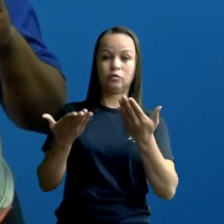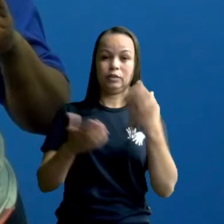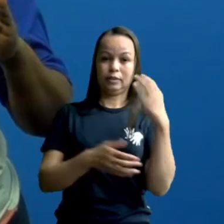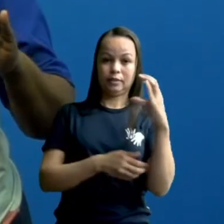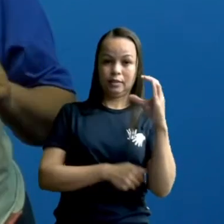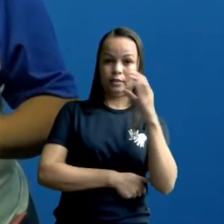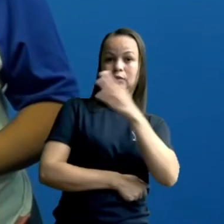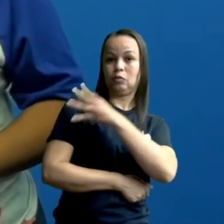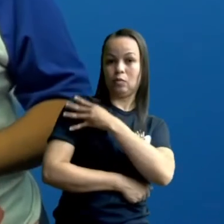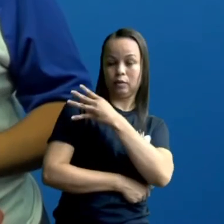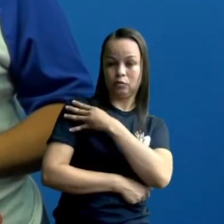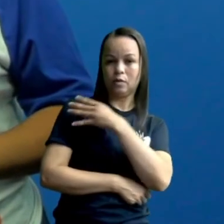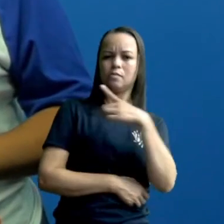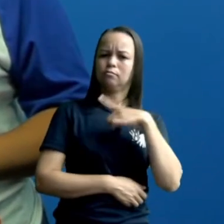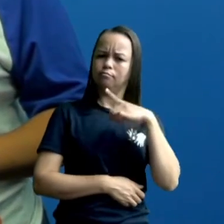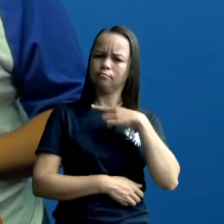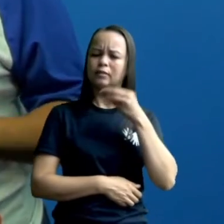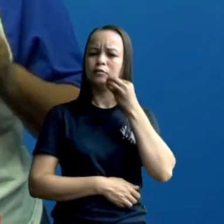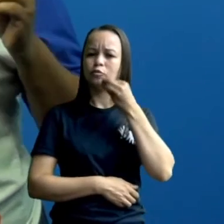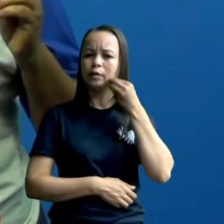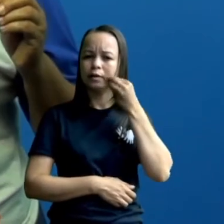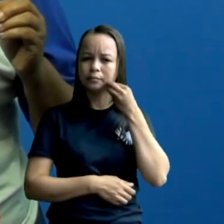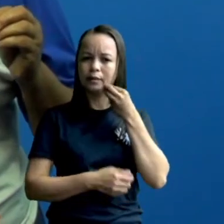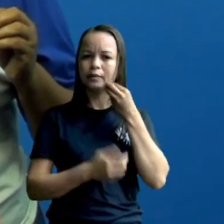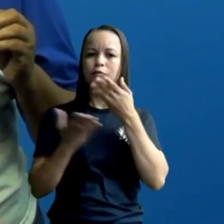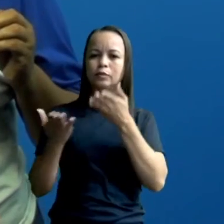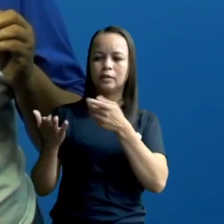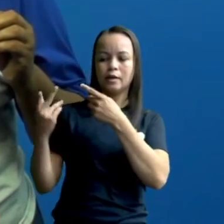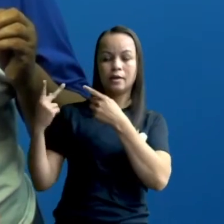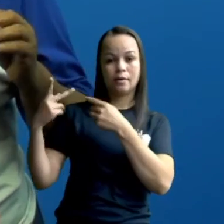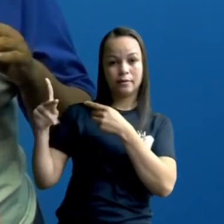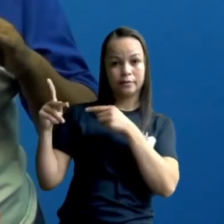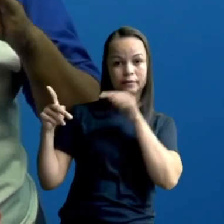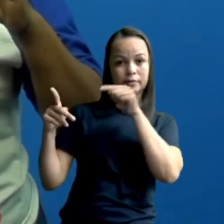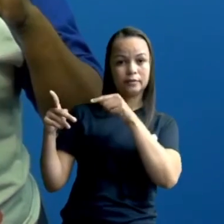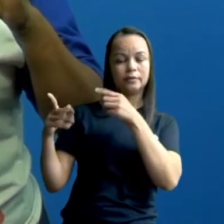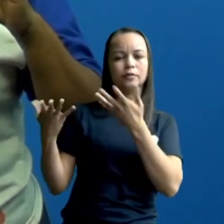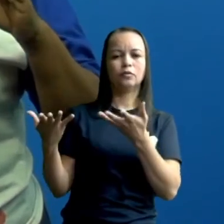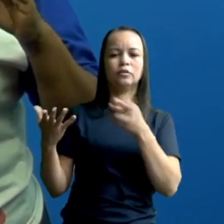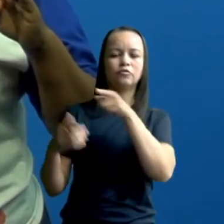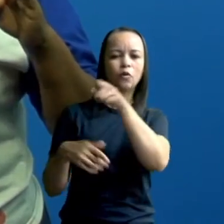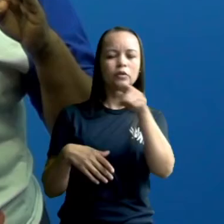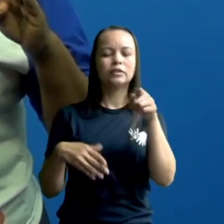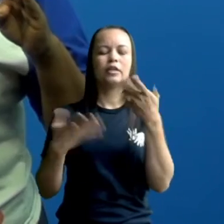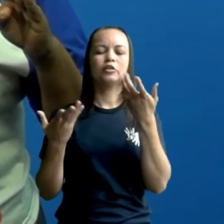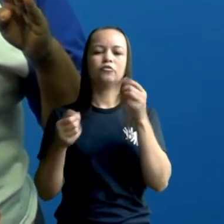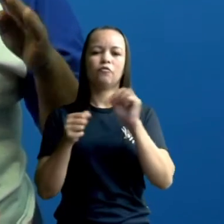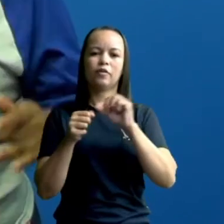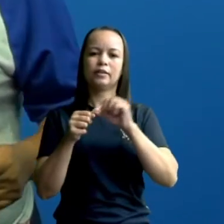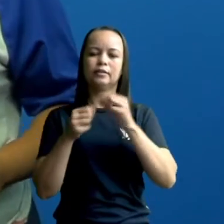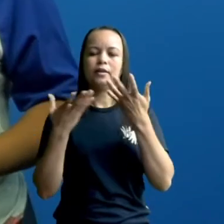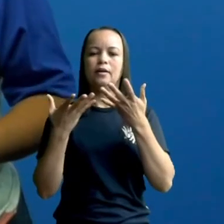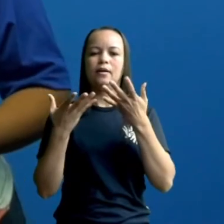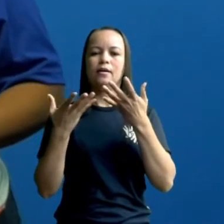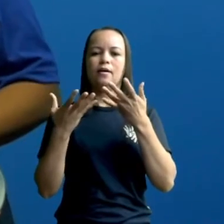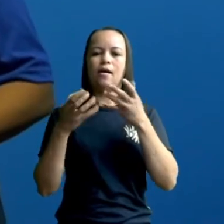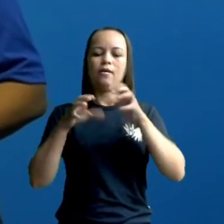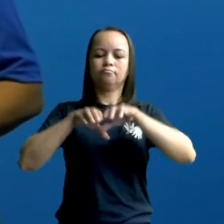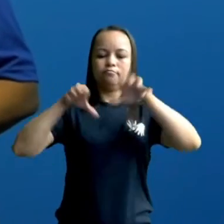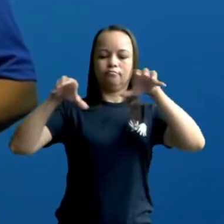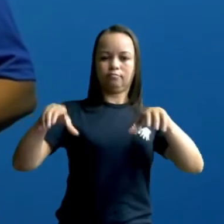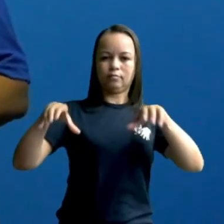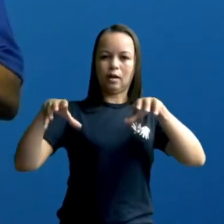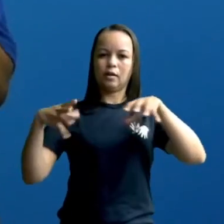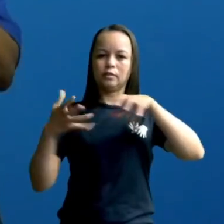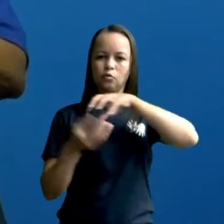alguns experimentos e esse é um deles. E que aí vocês vão aprender a fazer Separação de mistura. A massinha